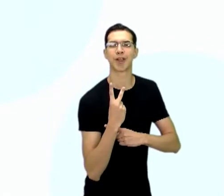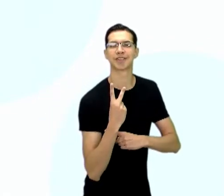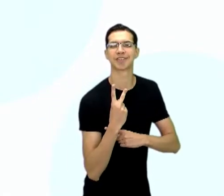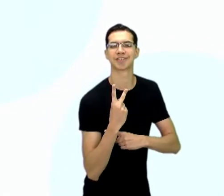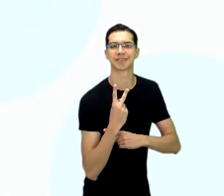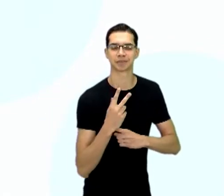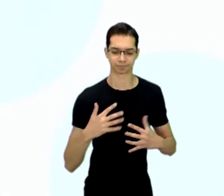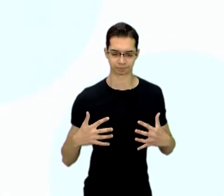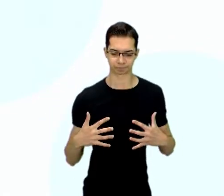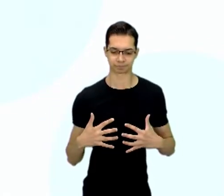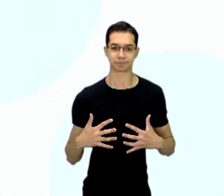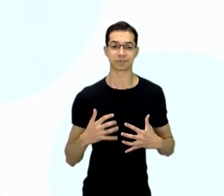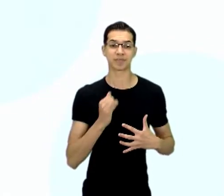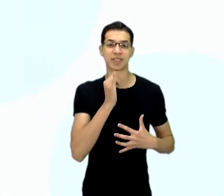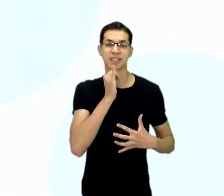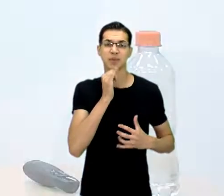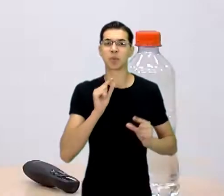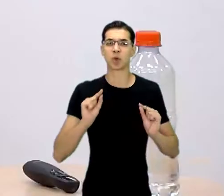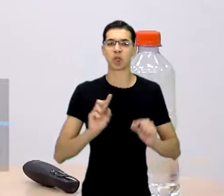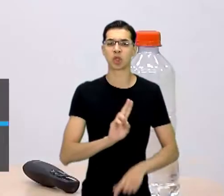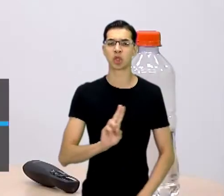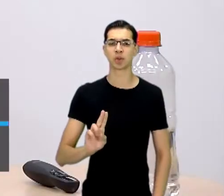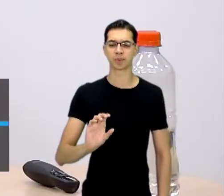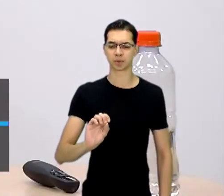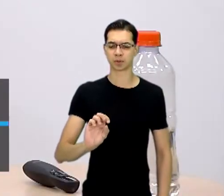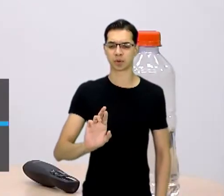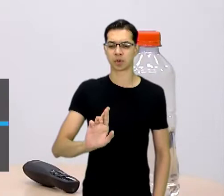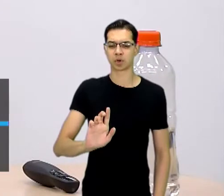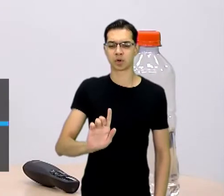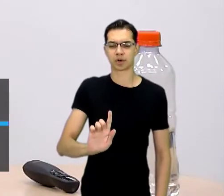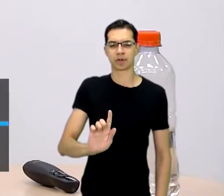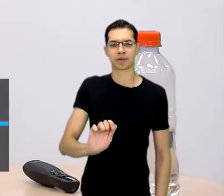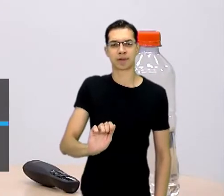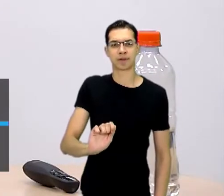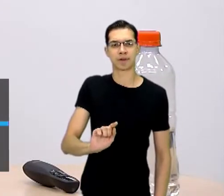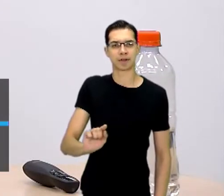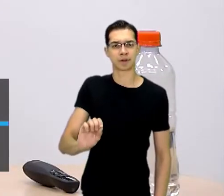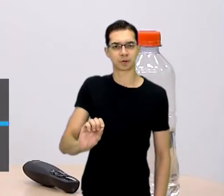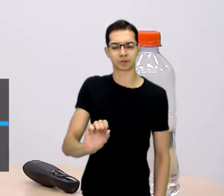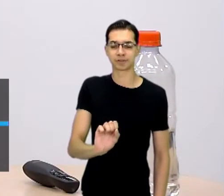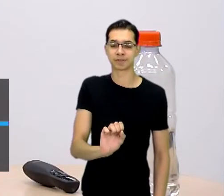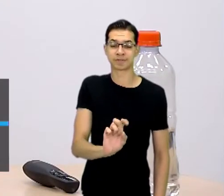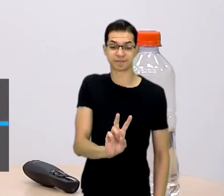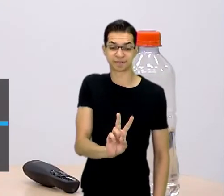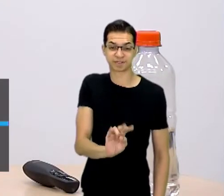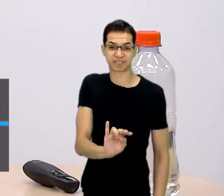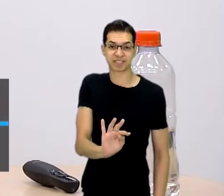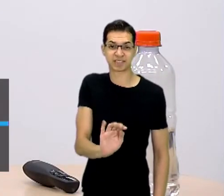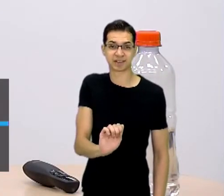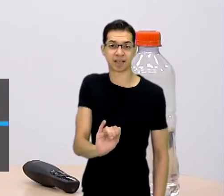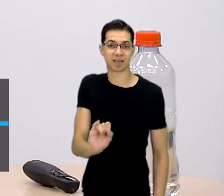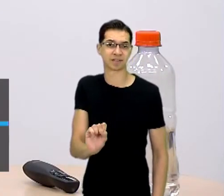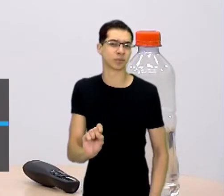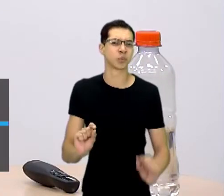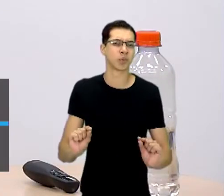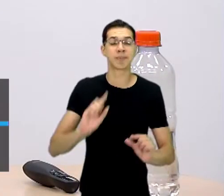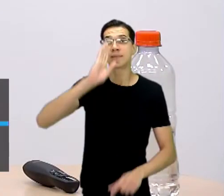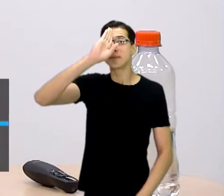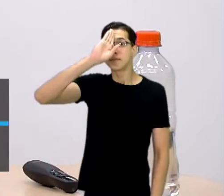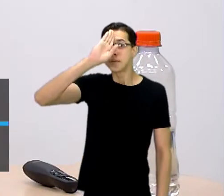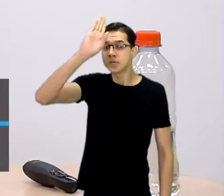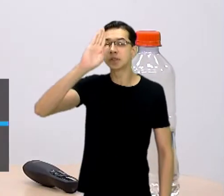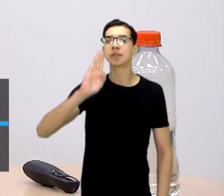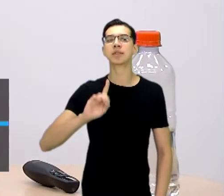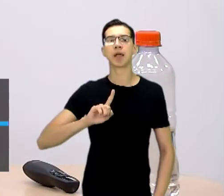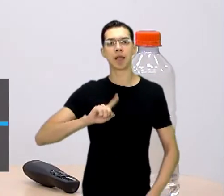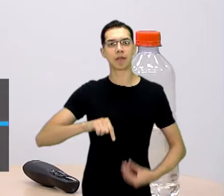esses órgãos vitais? São órgãos que são imprescindíveis para a nossa sobrevivência.